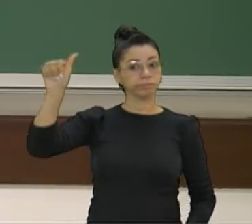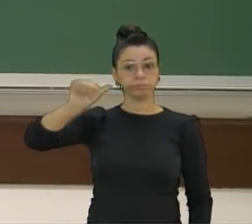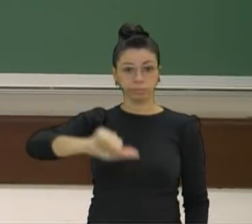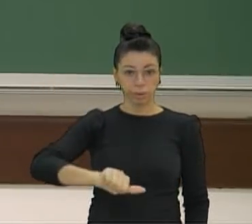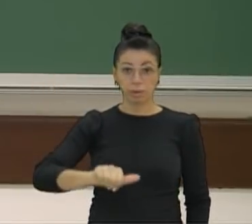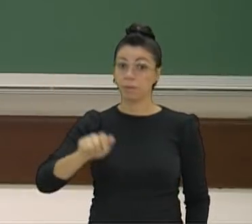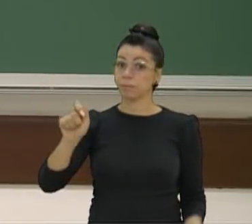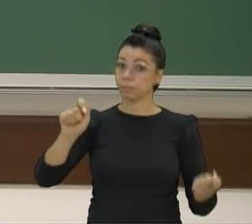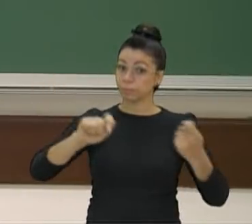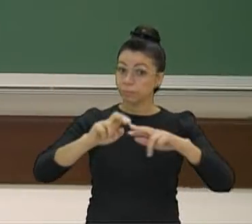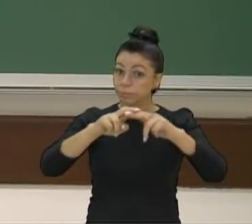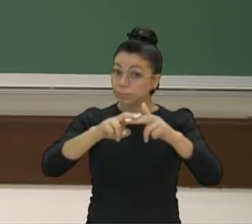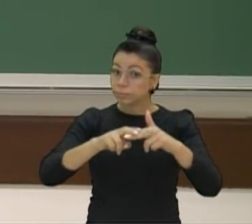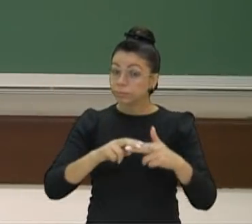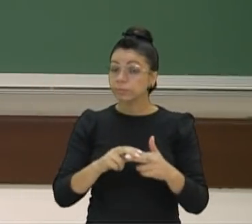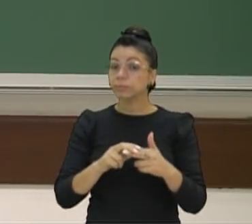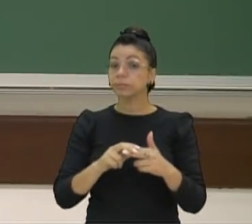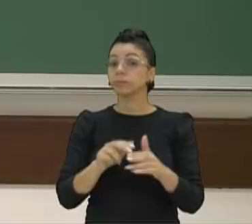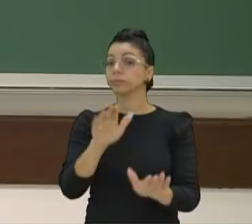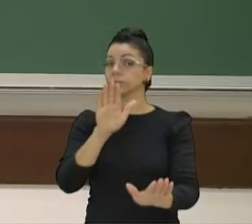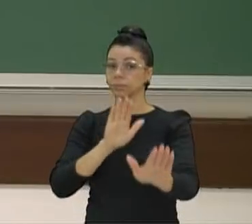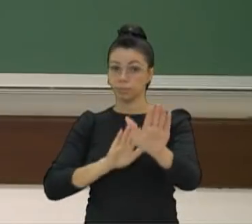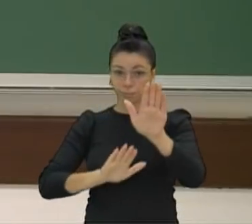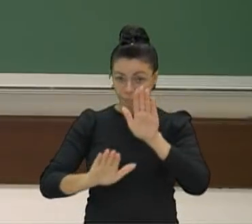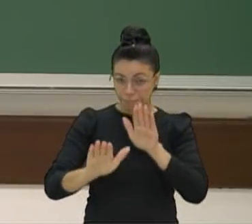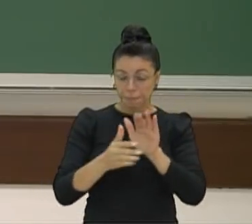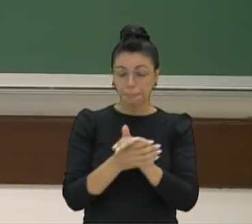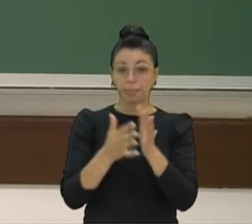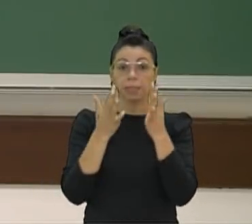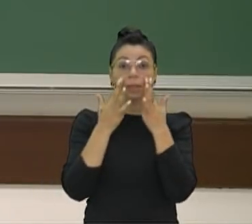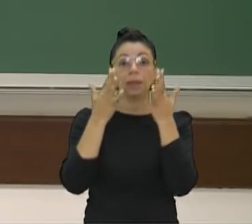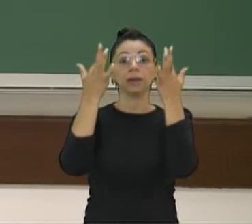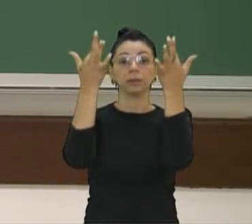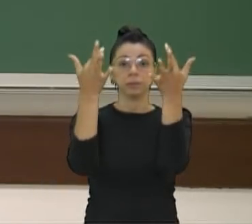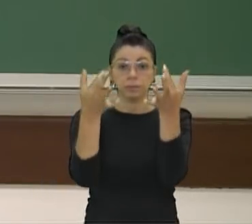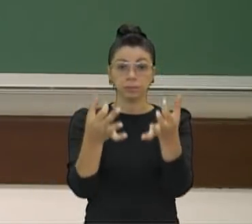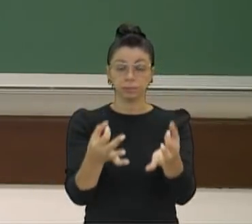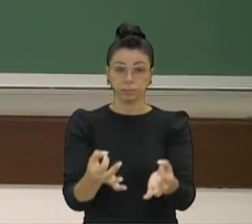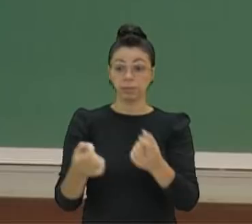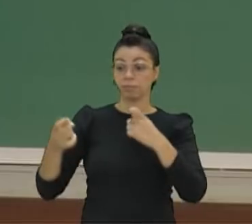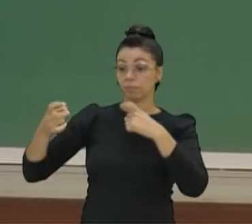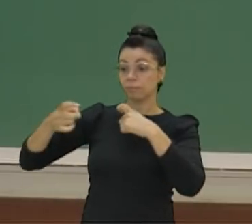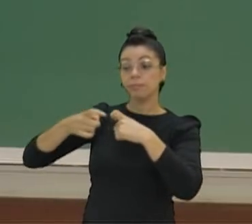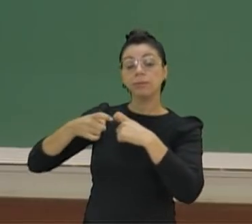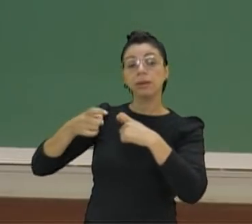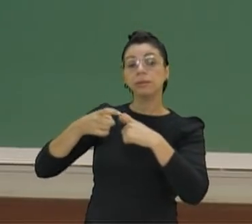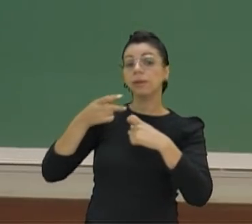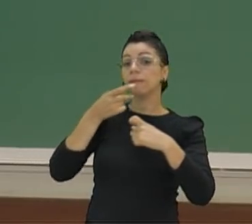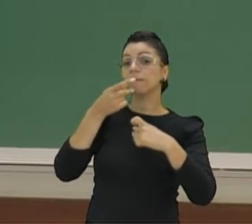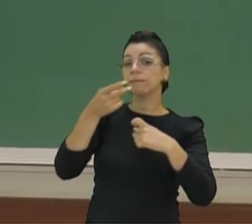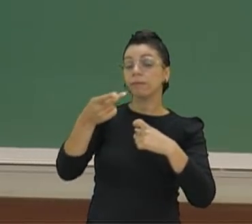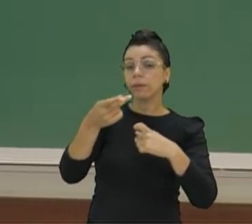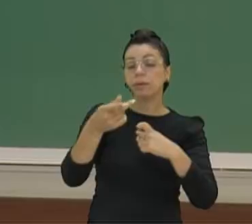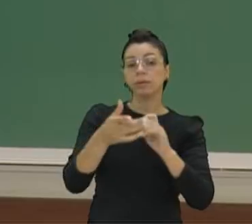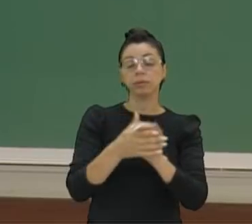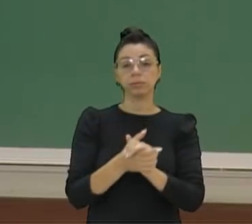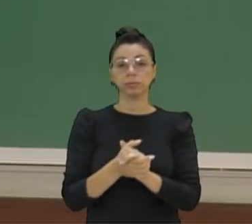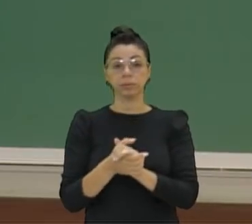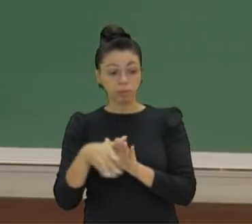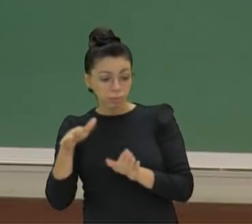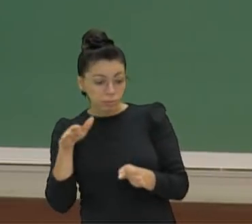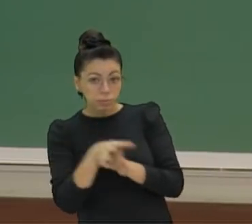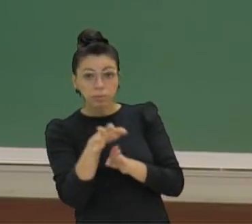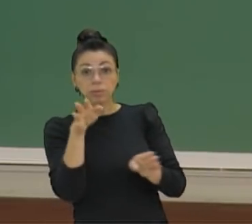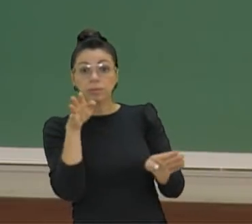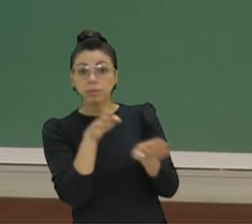muito cuidado, tá? Precisamos estar atentos às recomendações médicas, né? Acatar as orientações